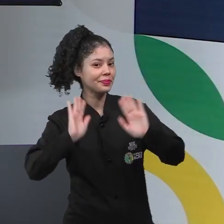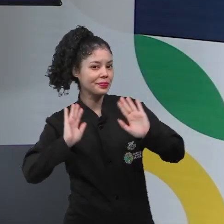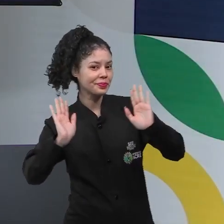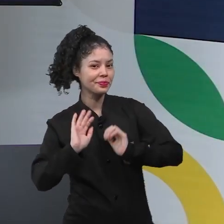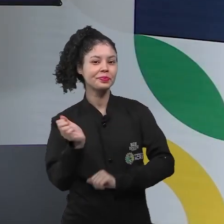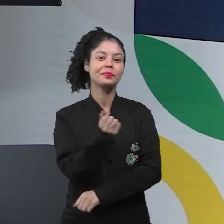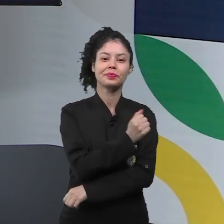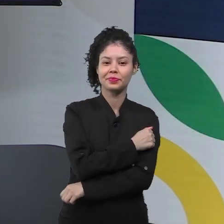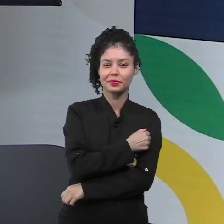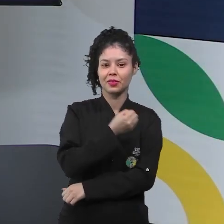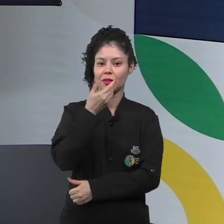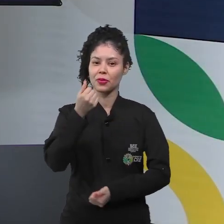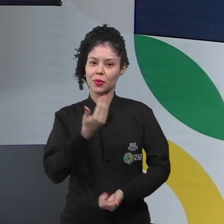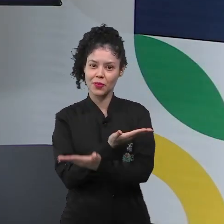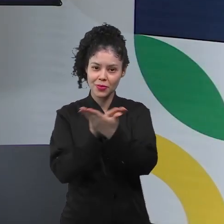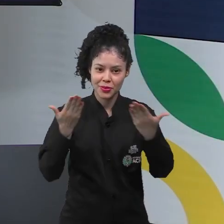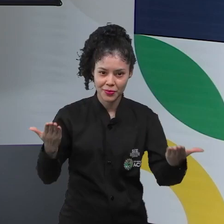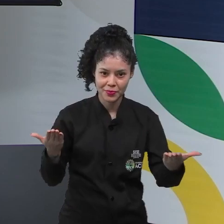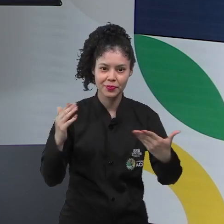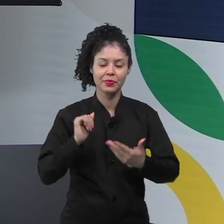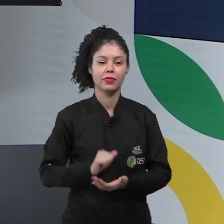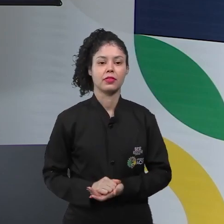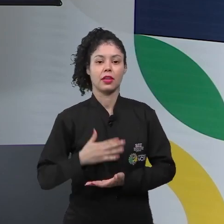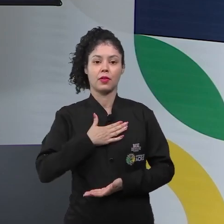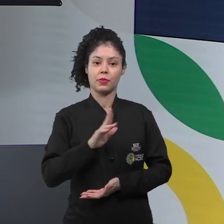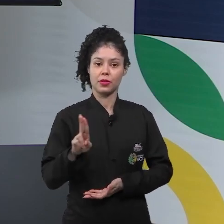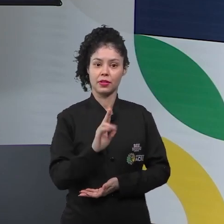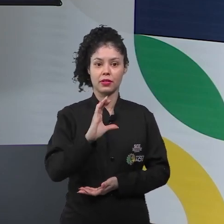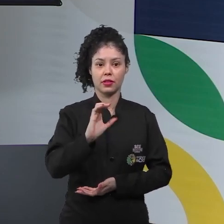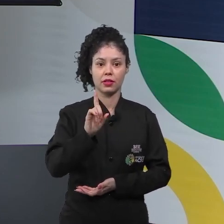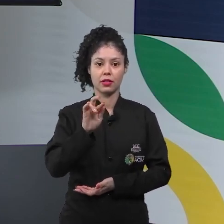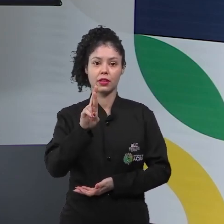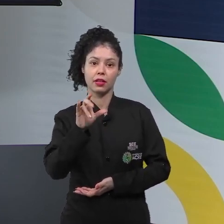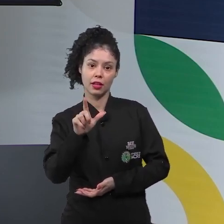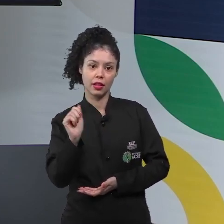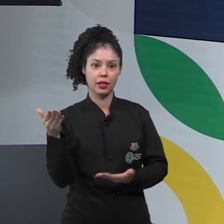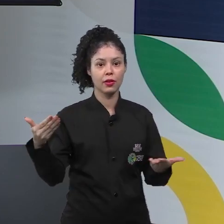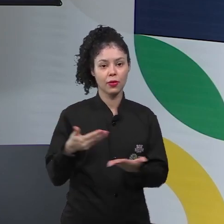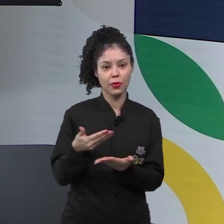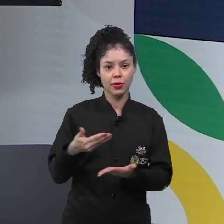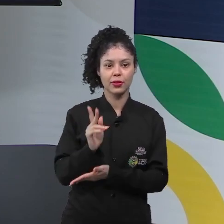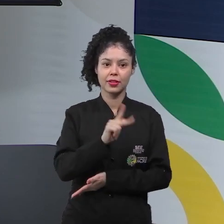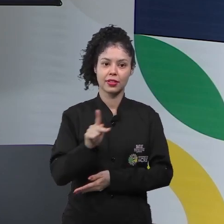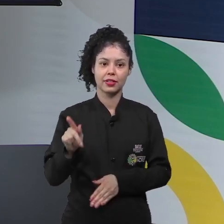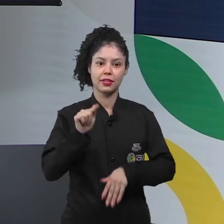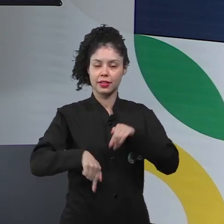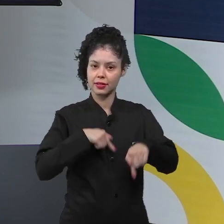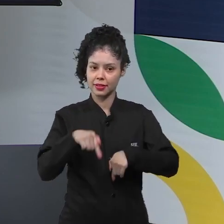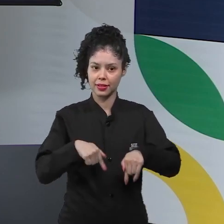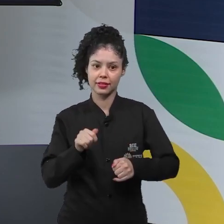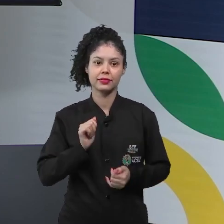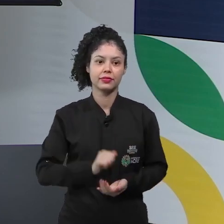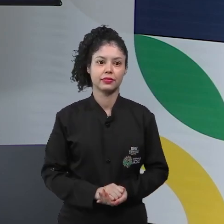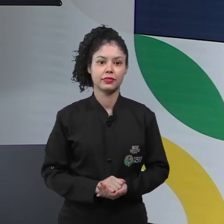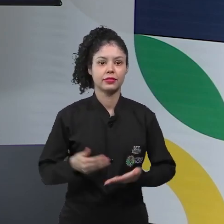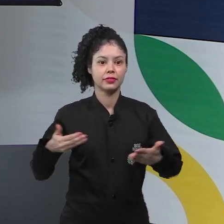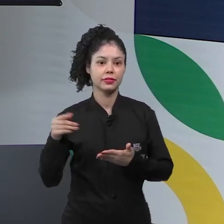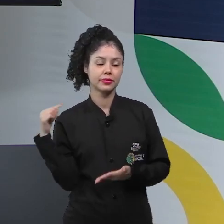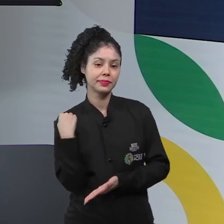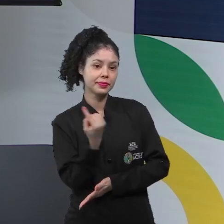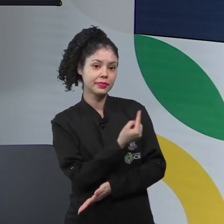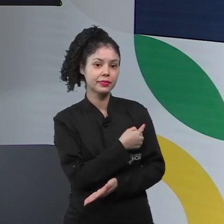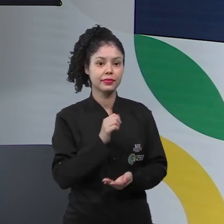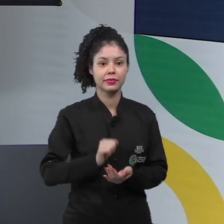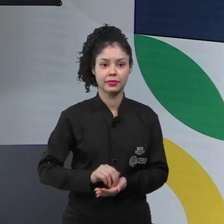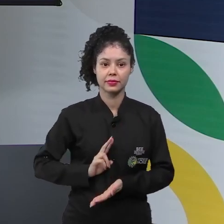Olá, queridos alunos, tudo bem com vocês? Me chamo Carla Nonomura e eu sou a sua professora de Química. E hoje nós vamos